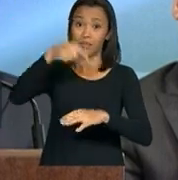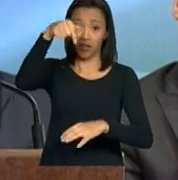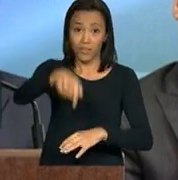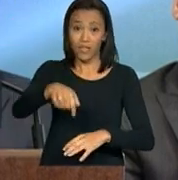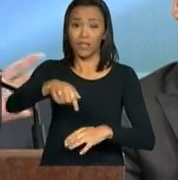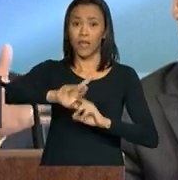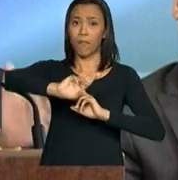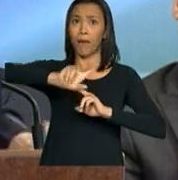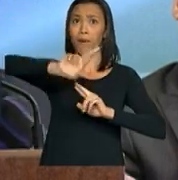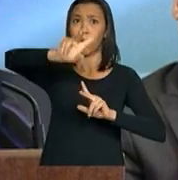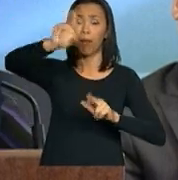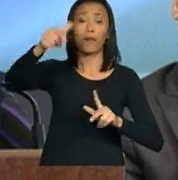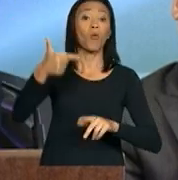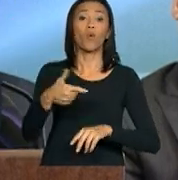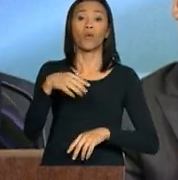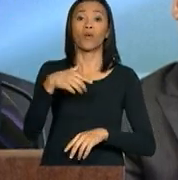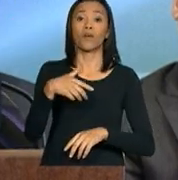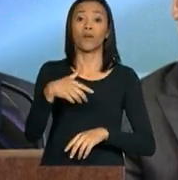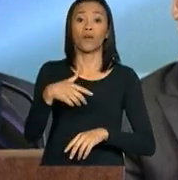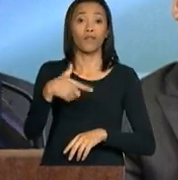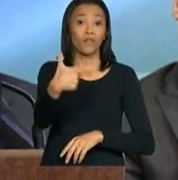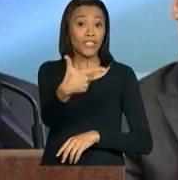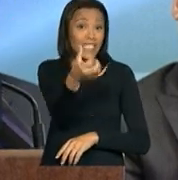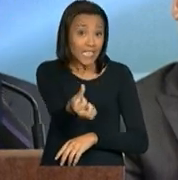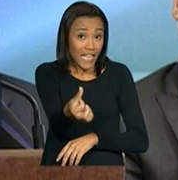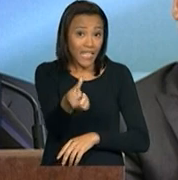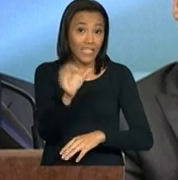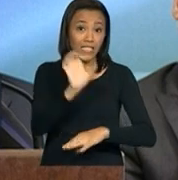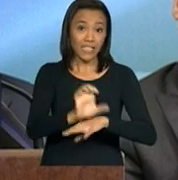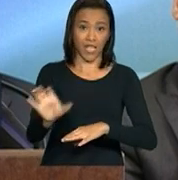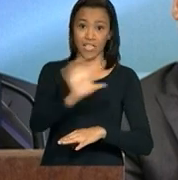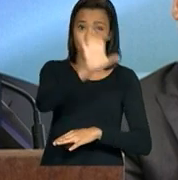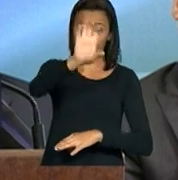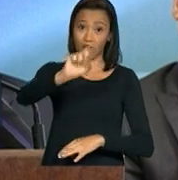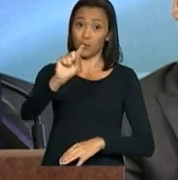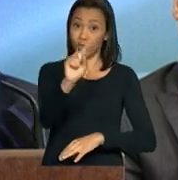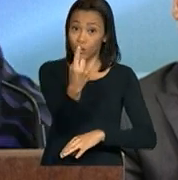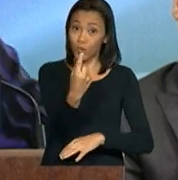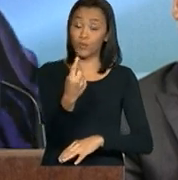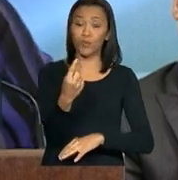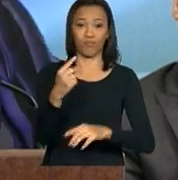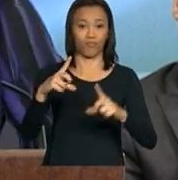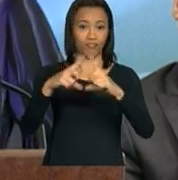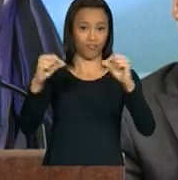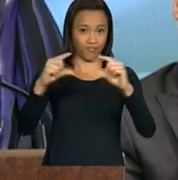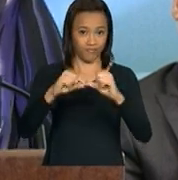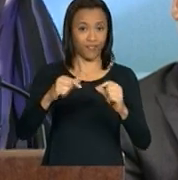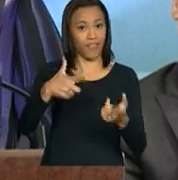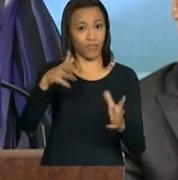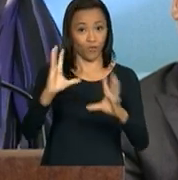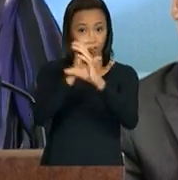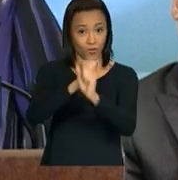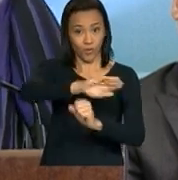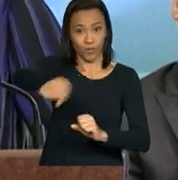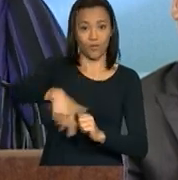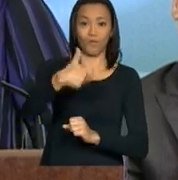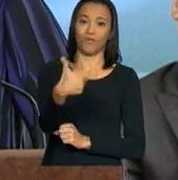com 27 estados aliás 26 estados de um Distrito Federal com essa dimensão